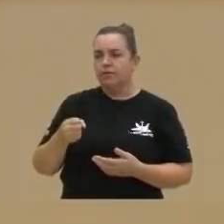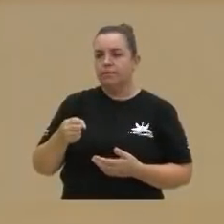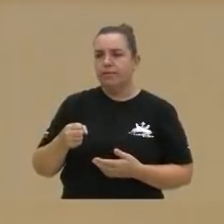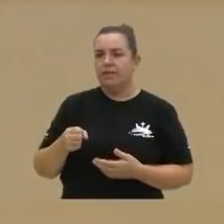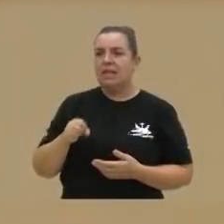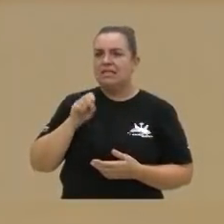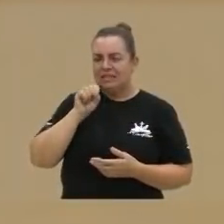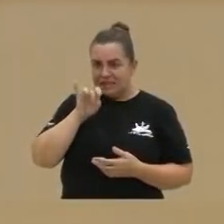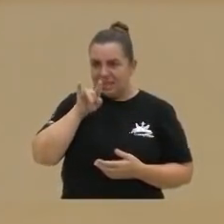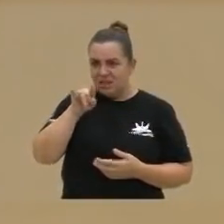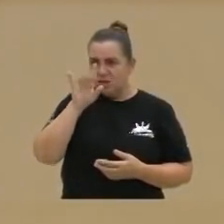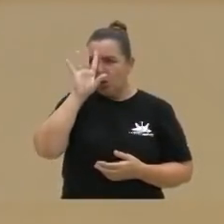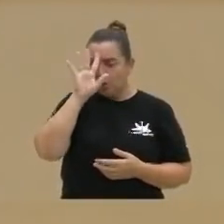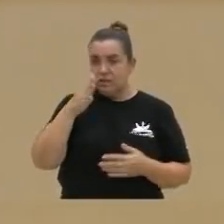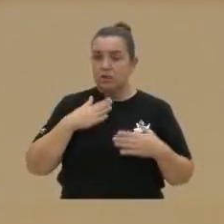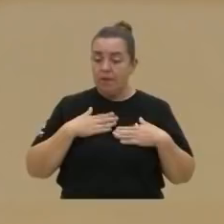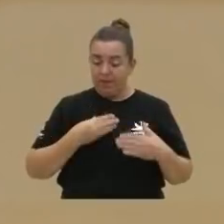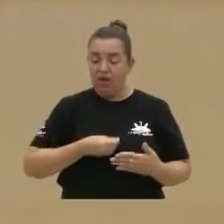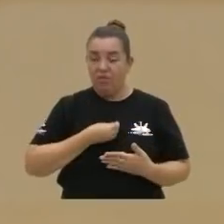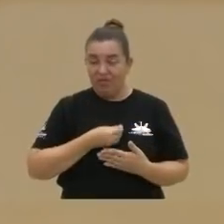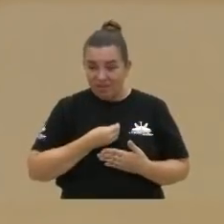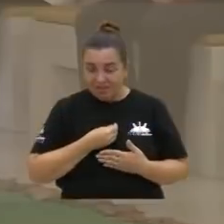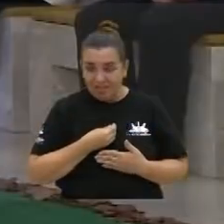Se isso está me acontecendo,